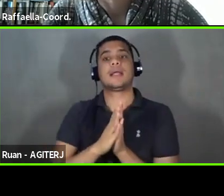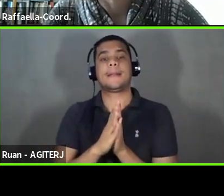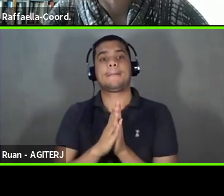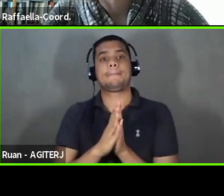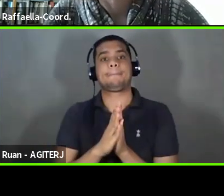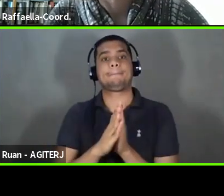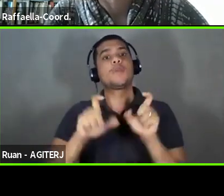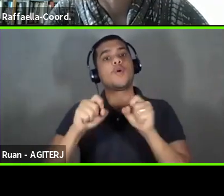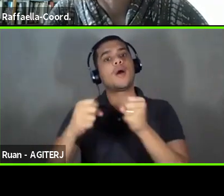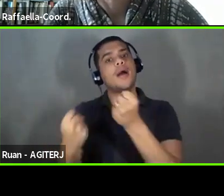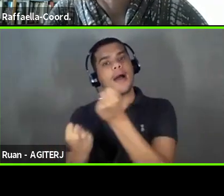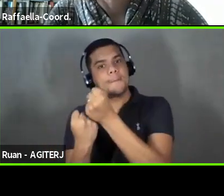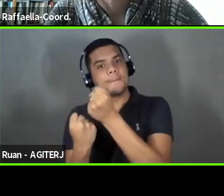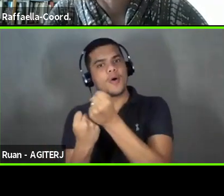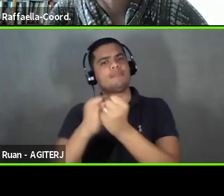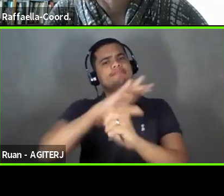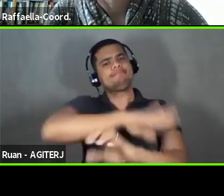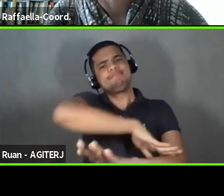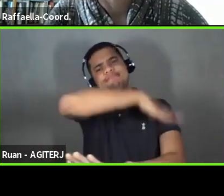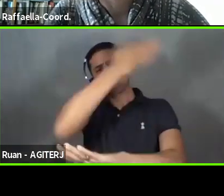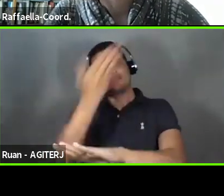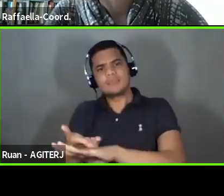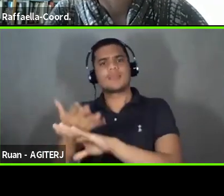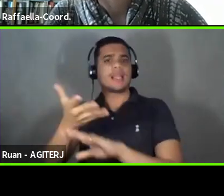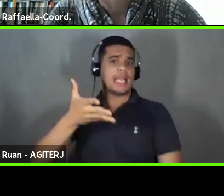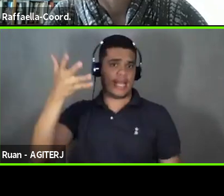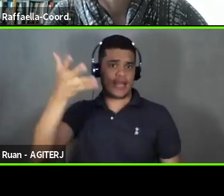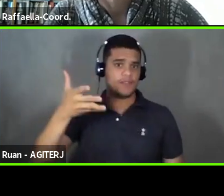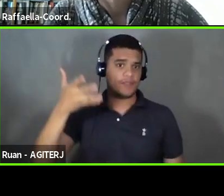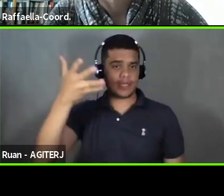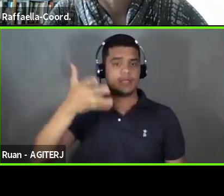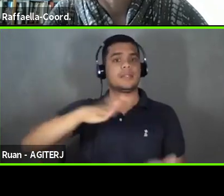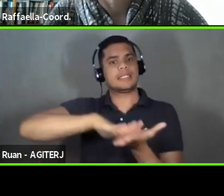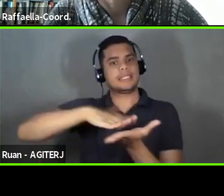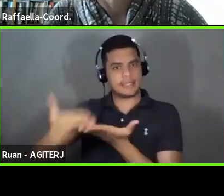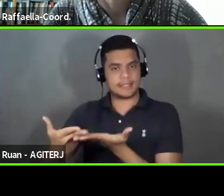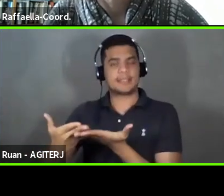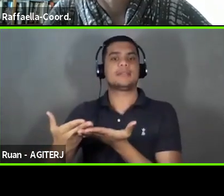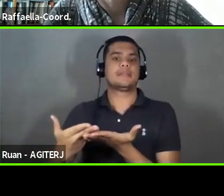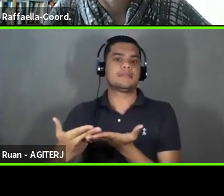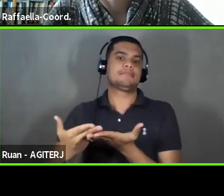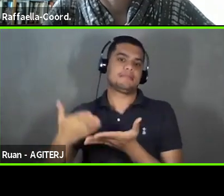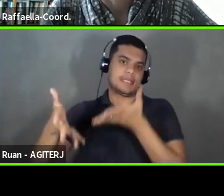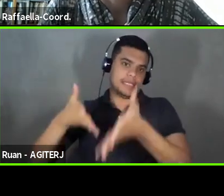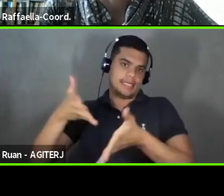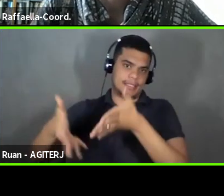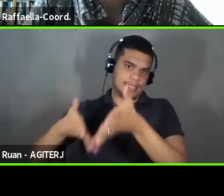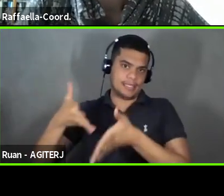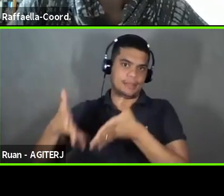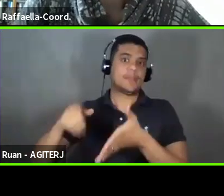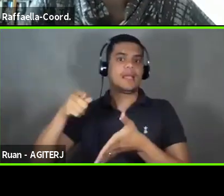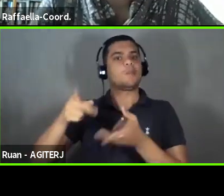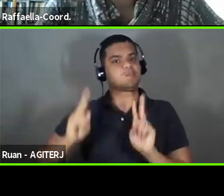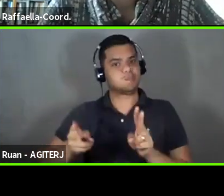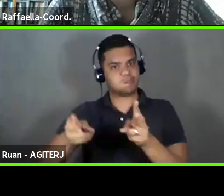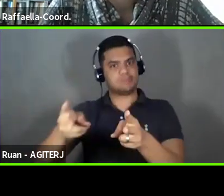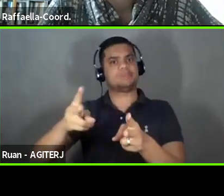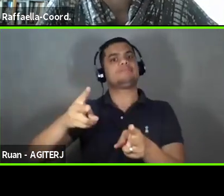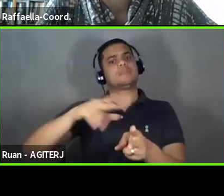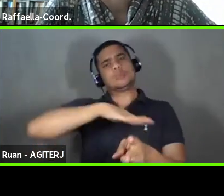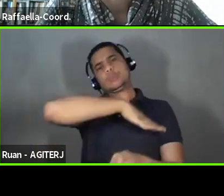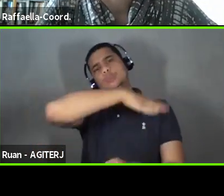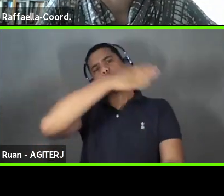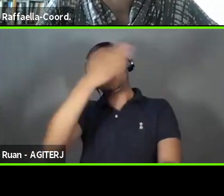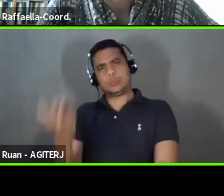dando apoio aqui durante todo o nosso evento, né, com a interpretação para Libras. Eles vão continuar com a gente durante